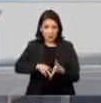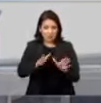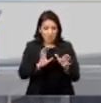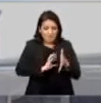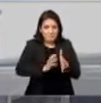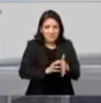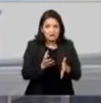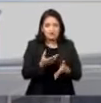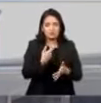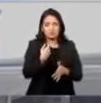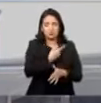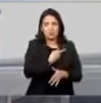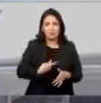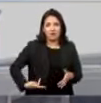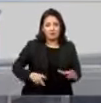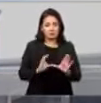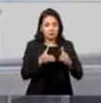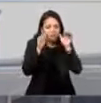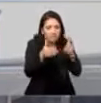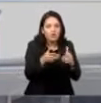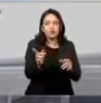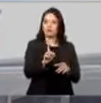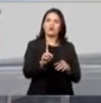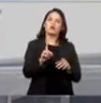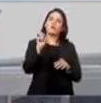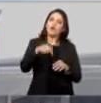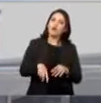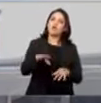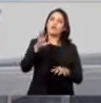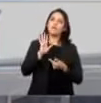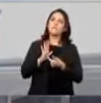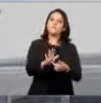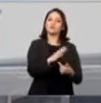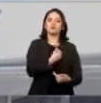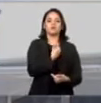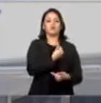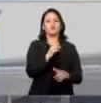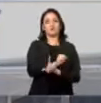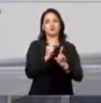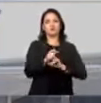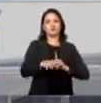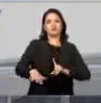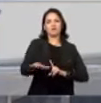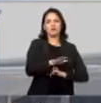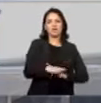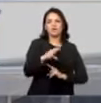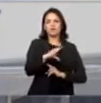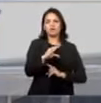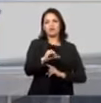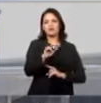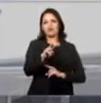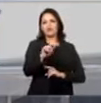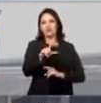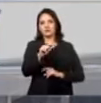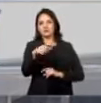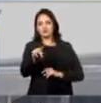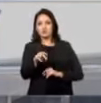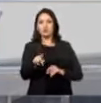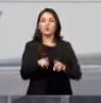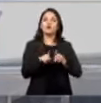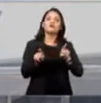admite fronteiras. Ela é resultado e condição da nossa vida em sociedade, marco da civilização e a tradução mais precisa da identidade